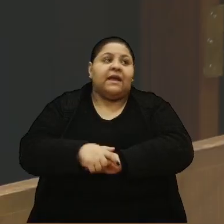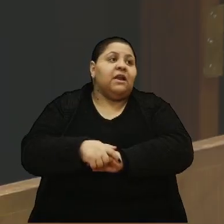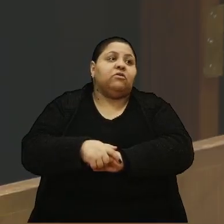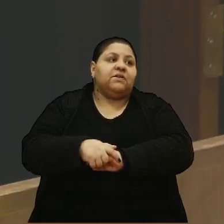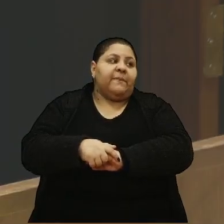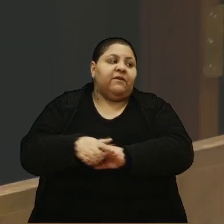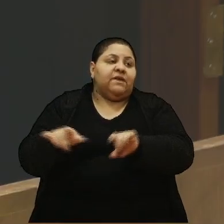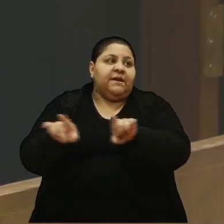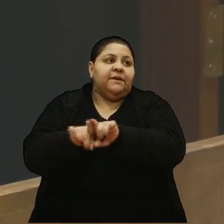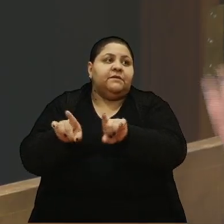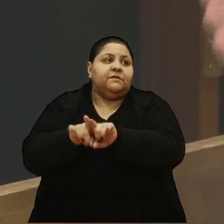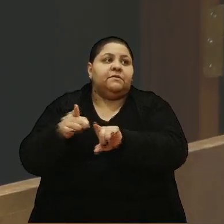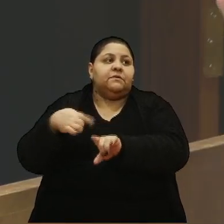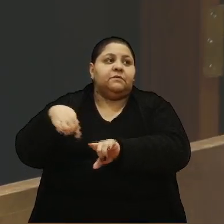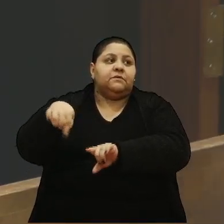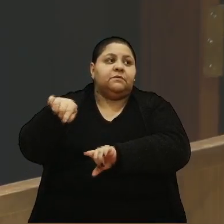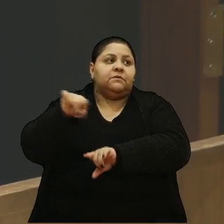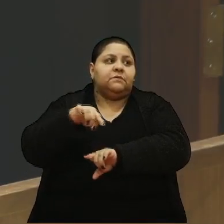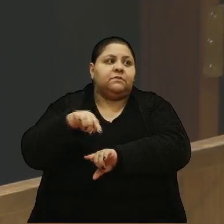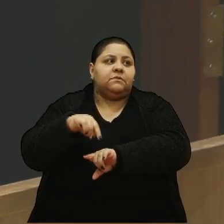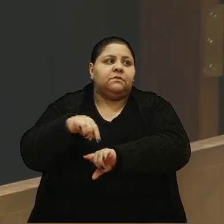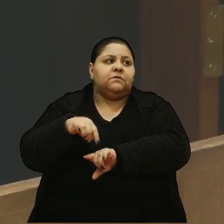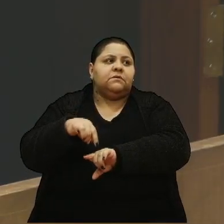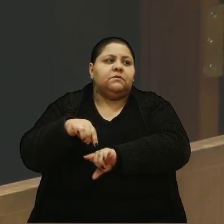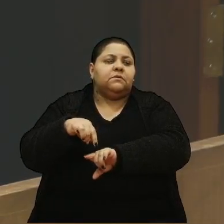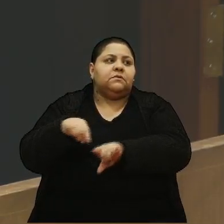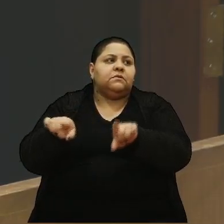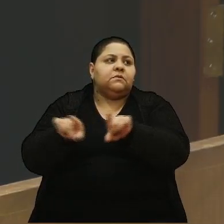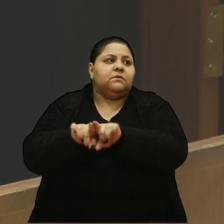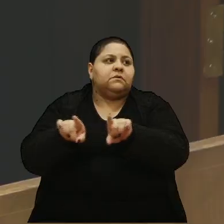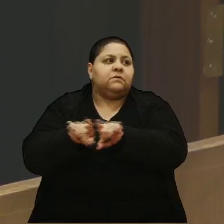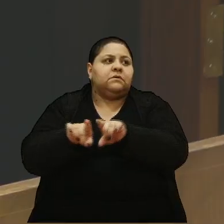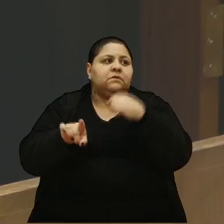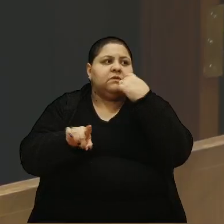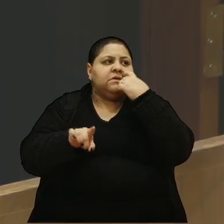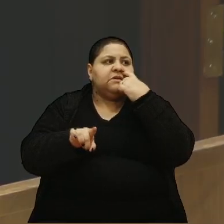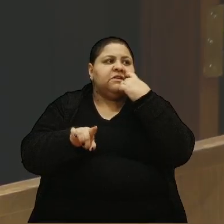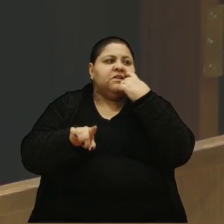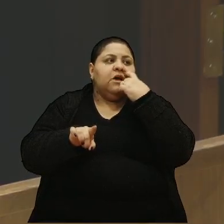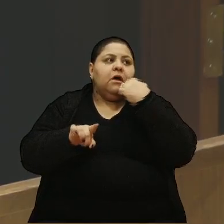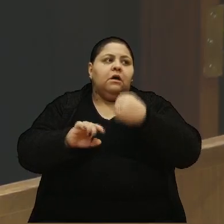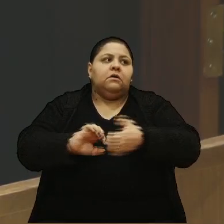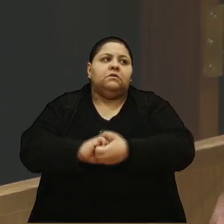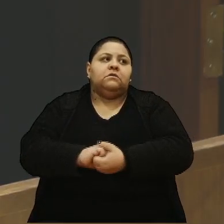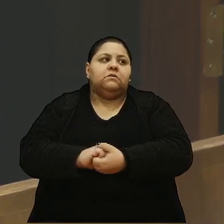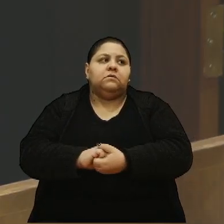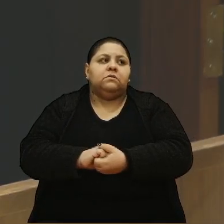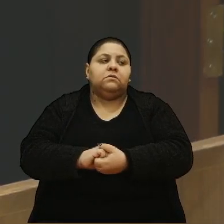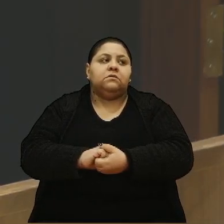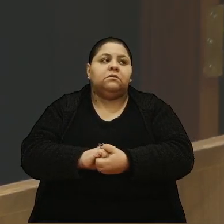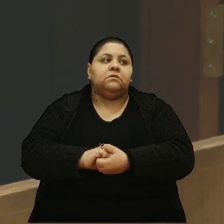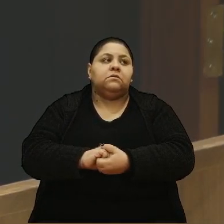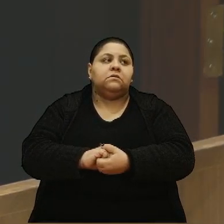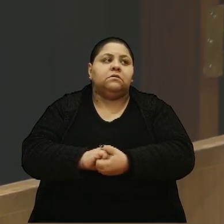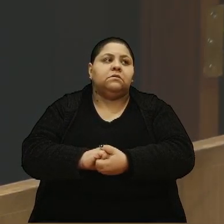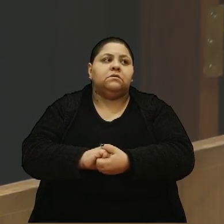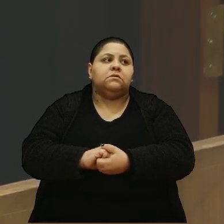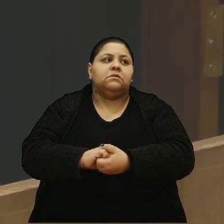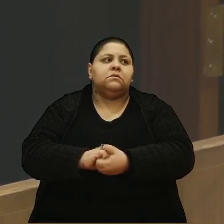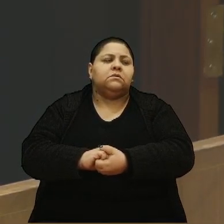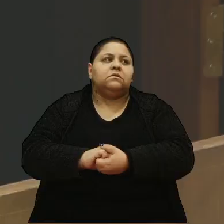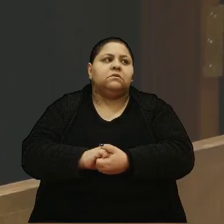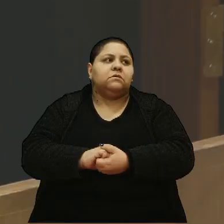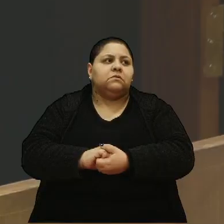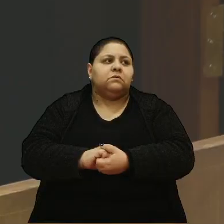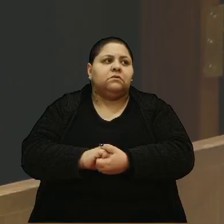Então, o que nós temos que resolver? Essa sugestão do vereador Fantinel é importantíssima. Nós temos que definir, ou a gente